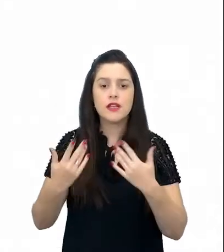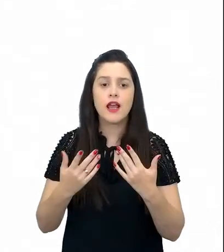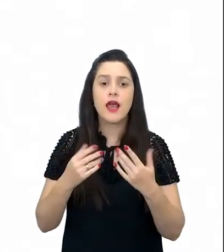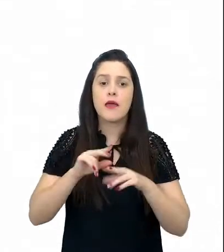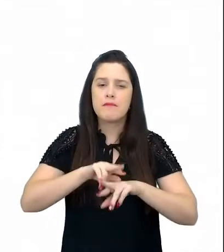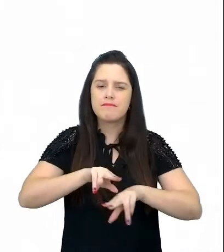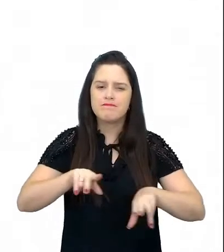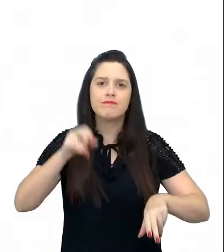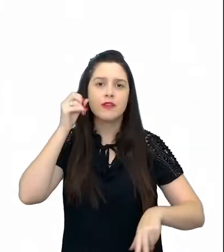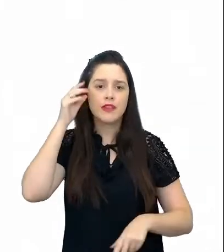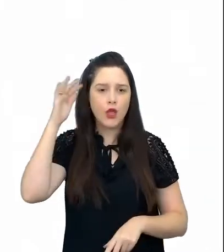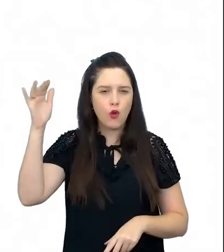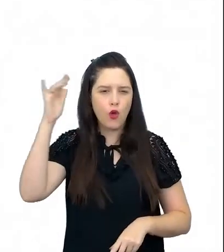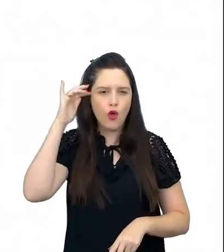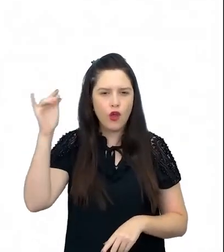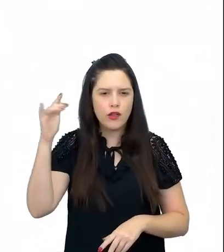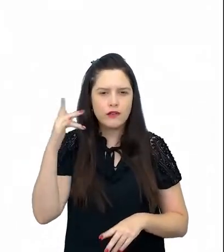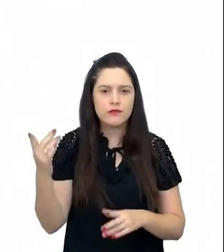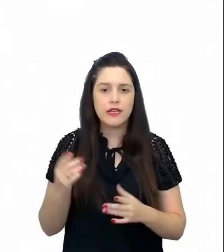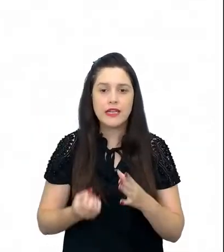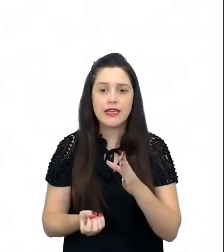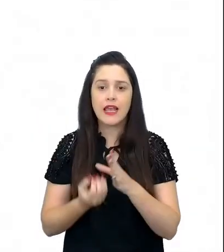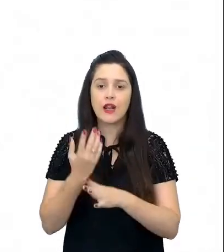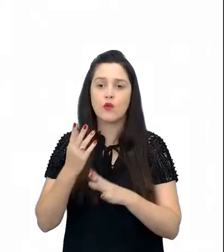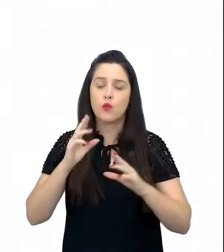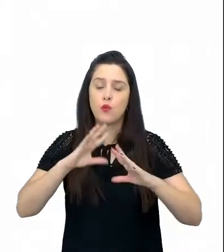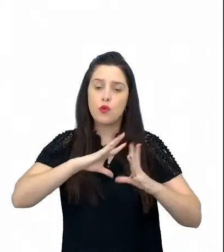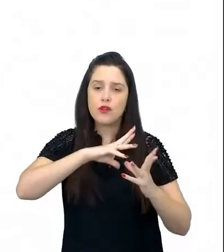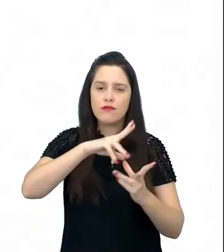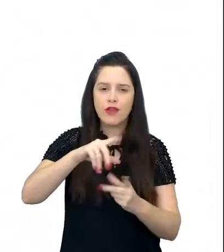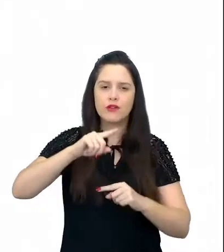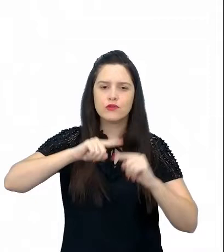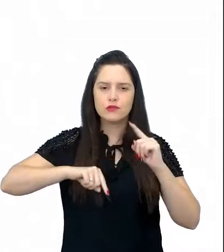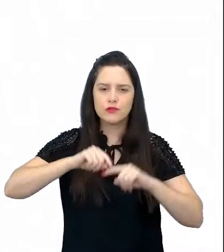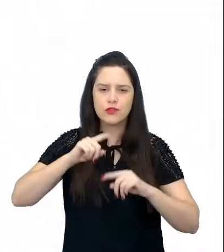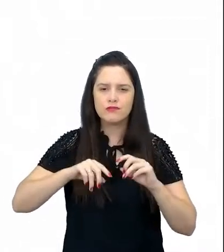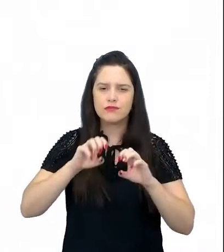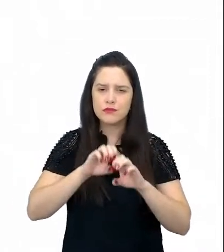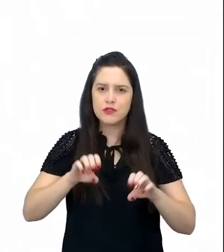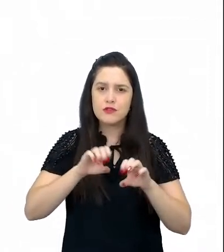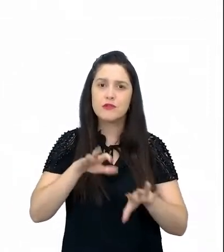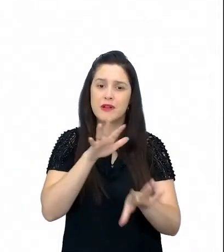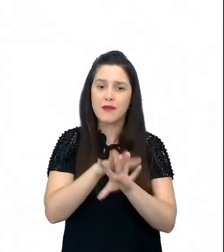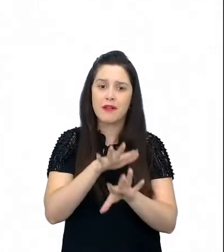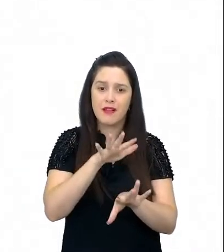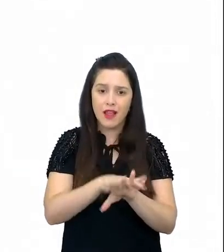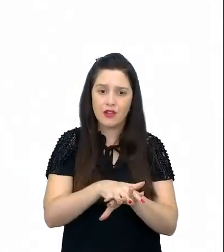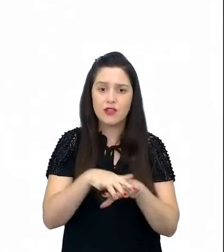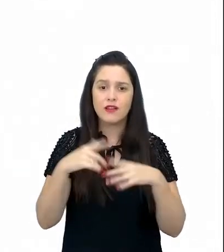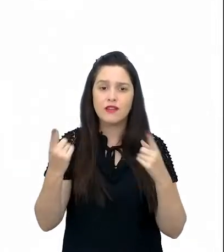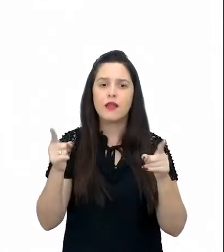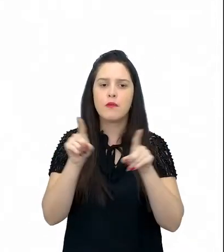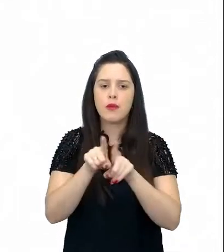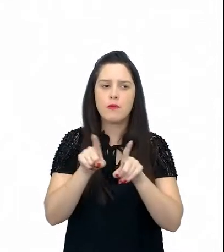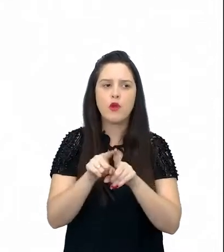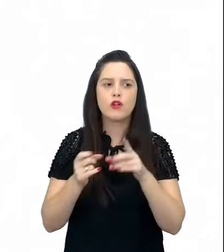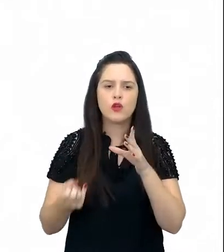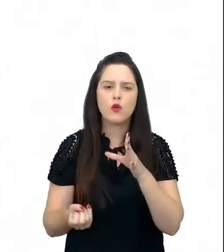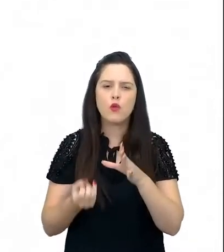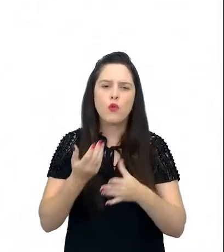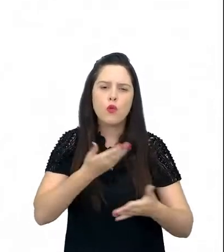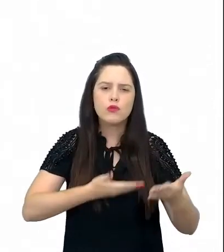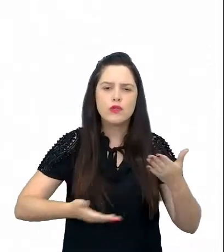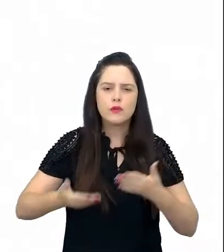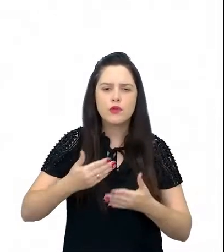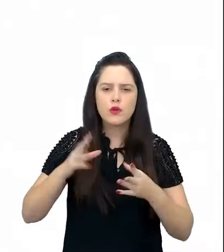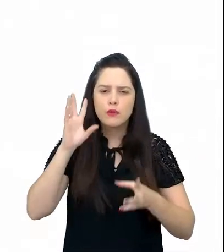especulações teóricas que integram o universo de objetos específicos da matemática, que também podem contribuir para a